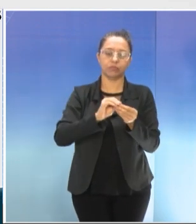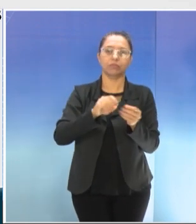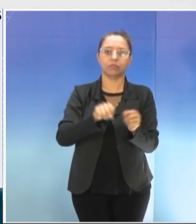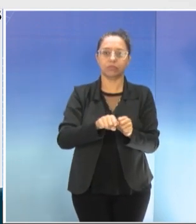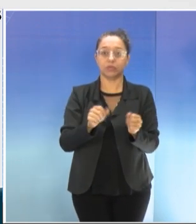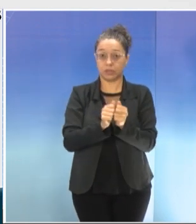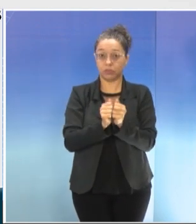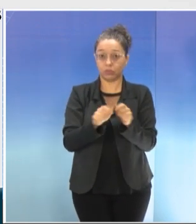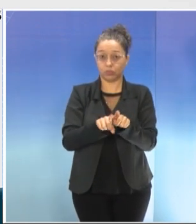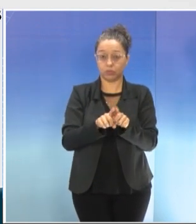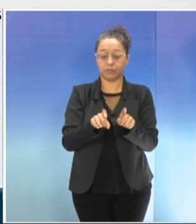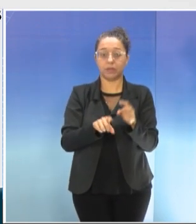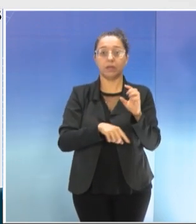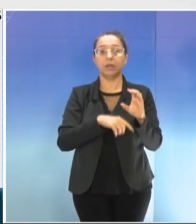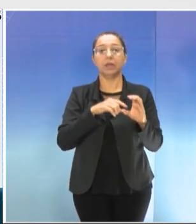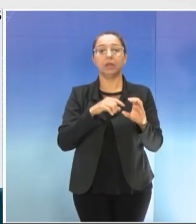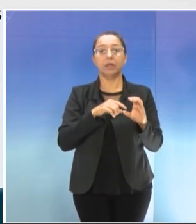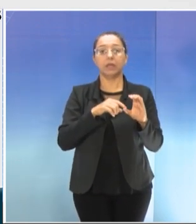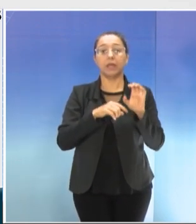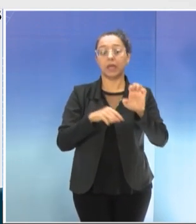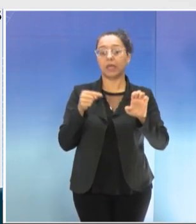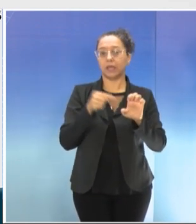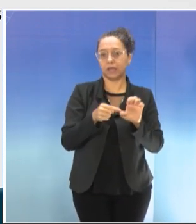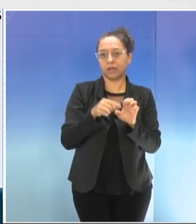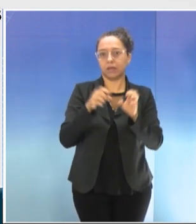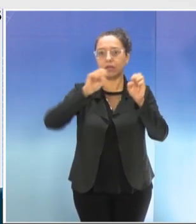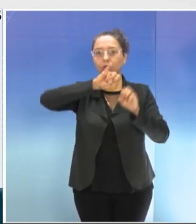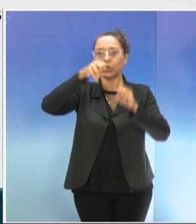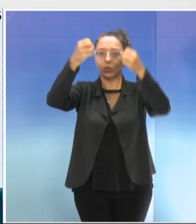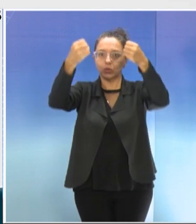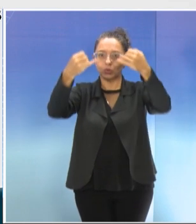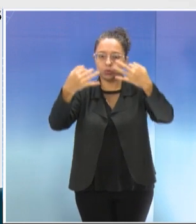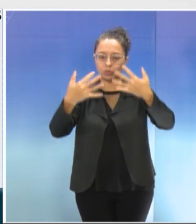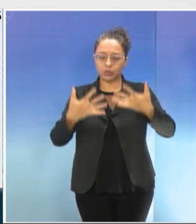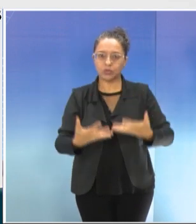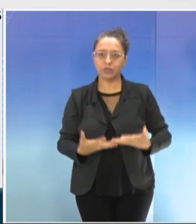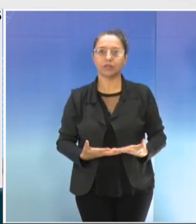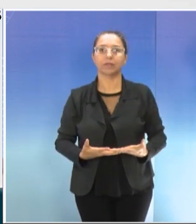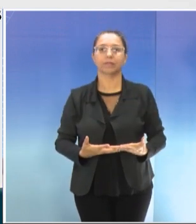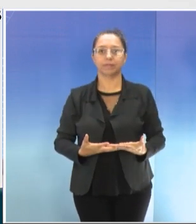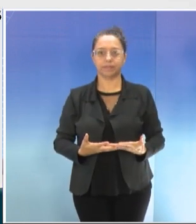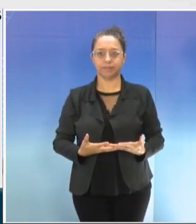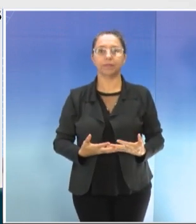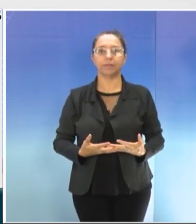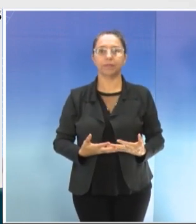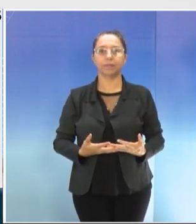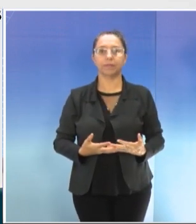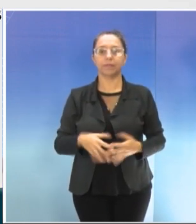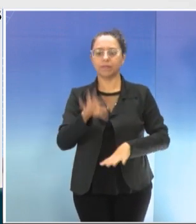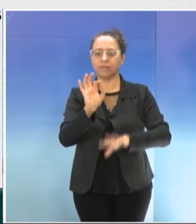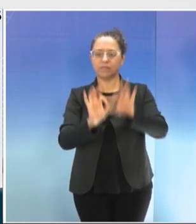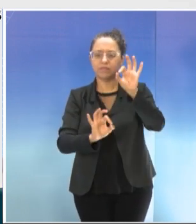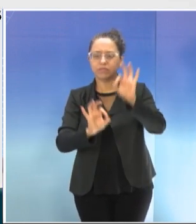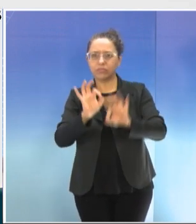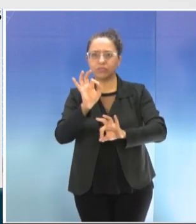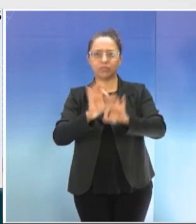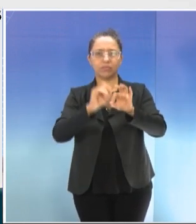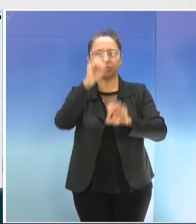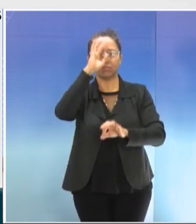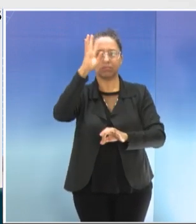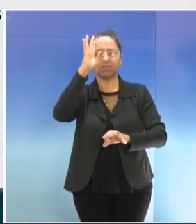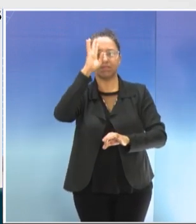demonstração. Letra D, flexibilizar a interpretação oficial dos textos sagrados. Ou a letra